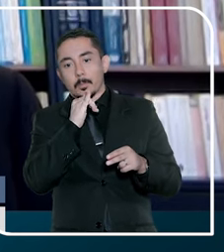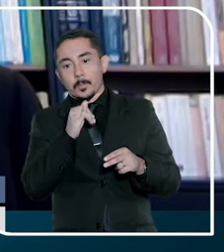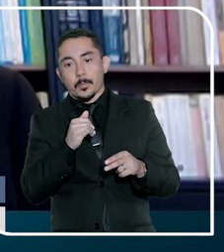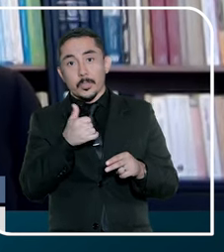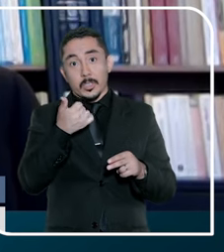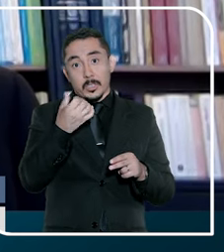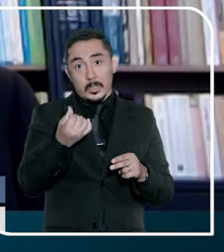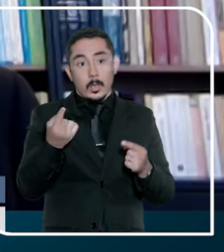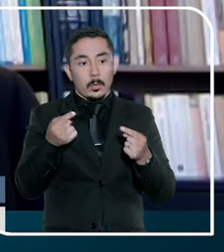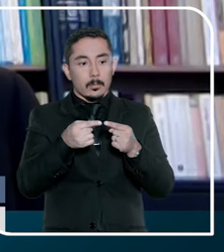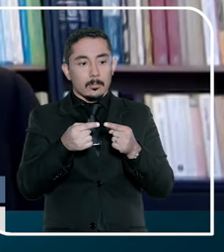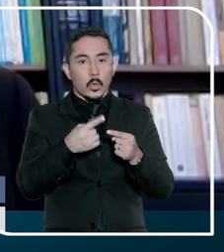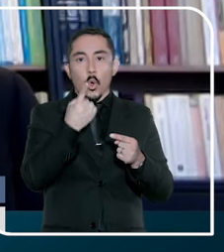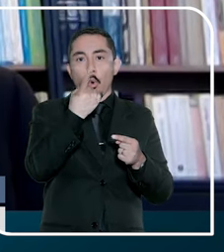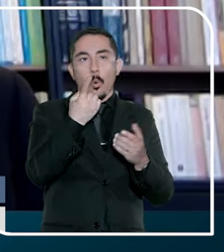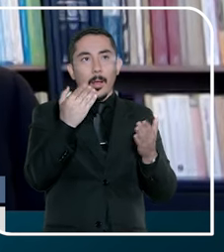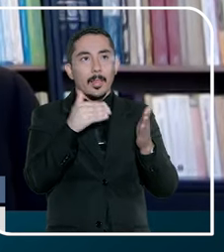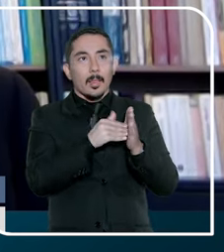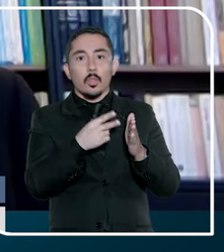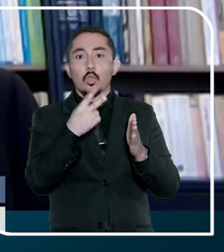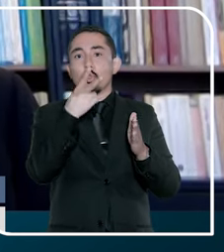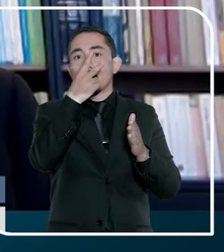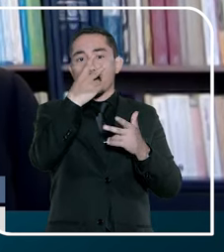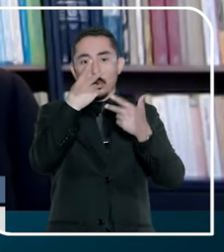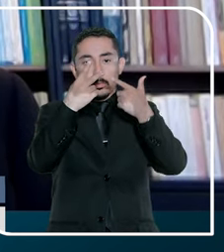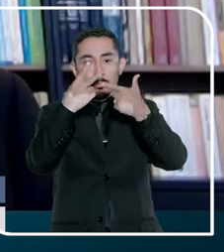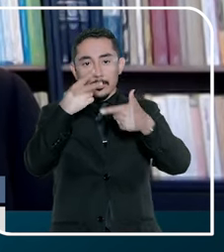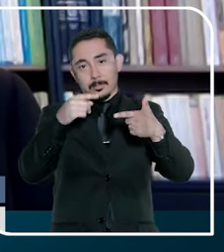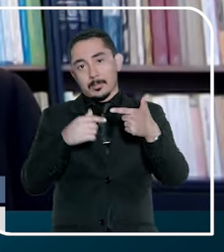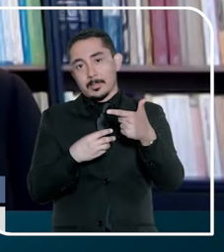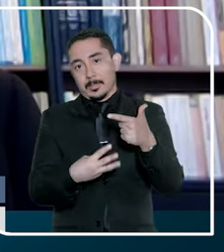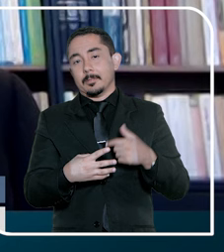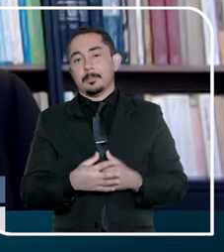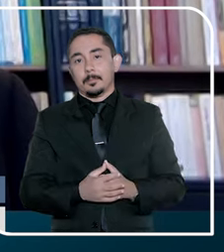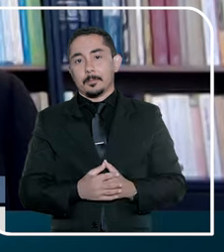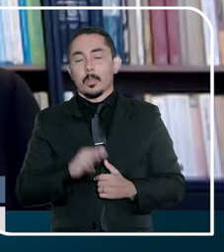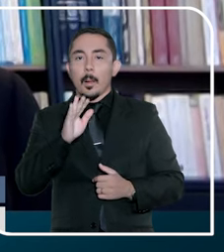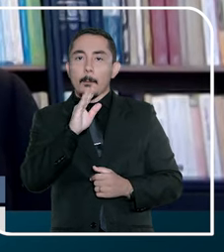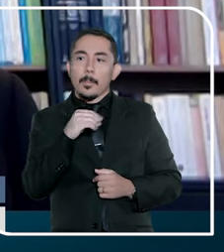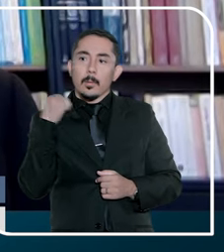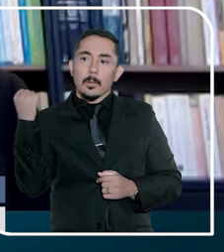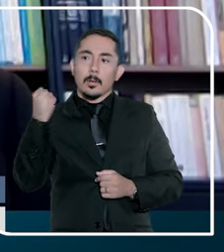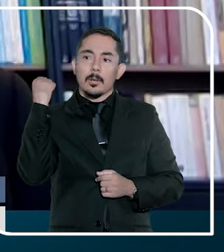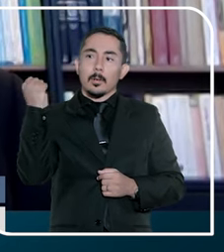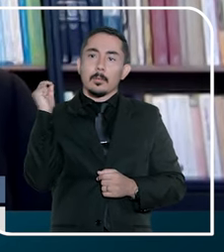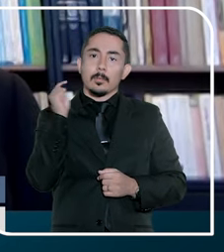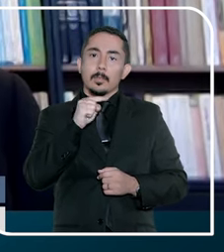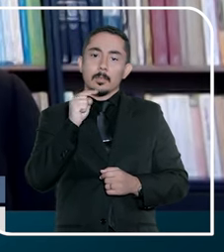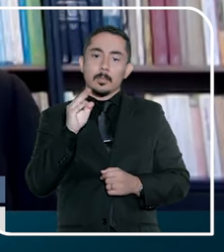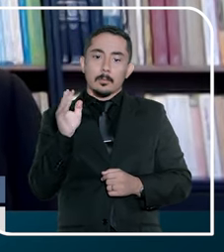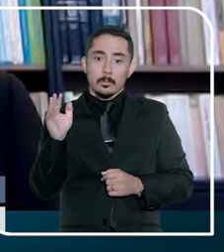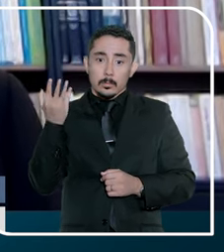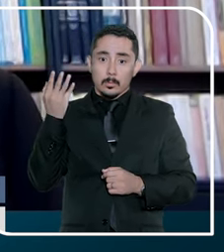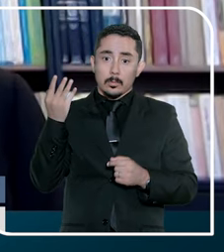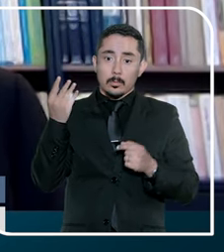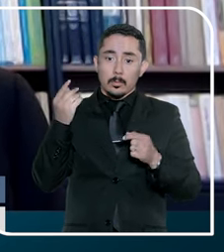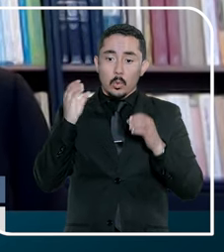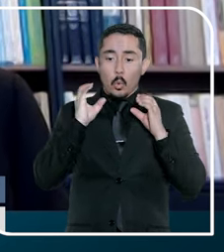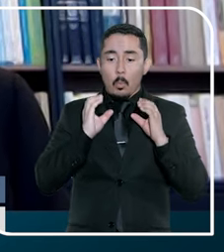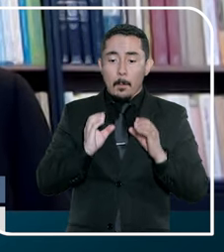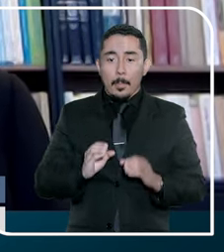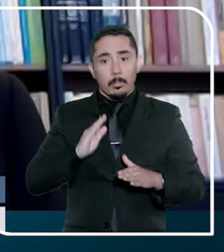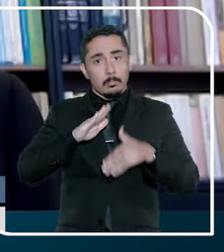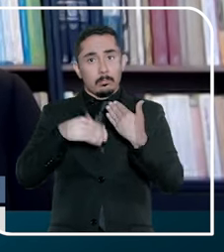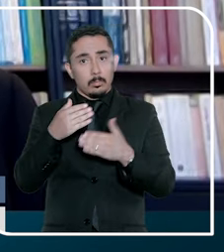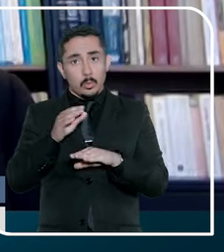eh a gravidade do fato não decorre necessariamente desse comportamento posterior eu vou dar um exemplo